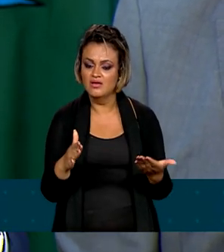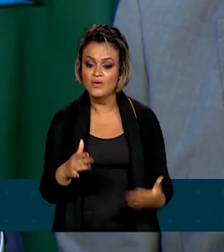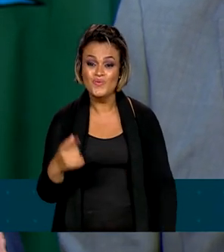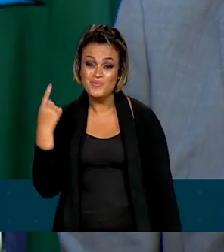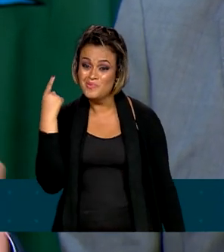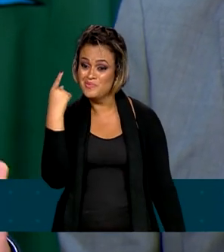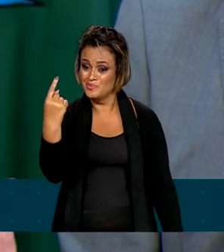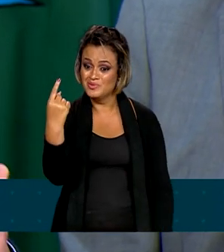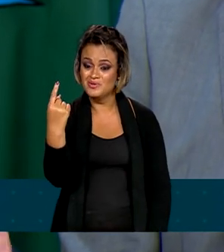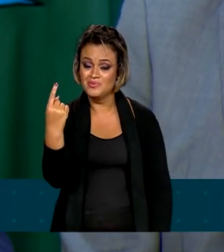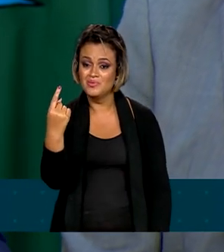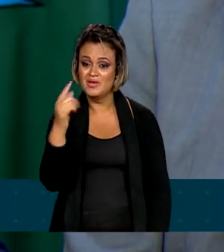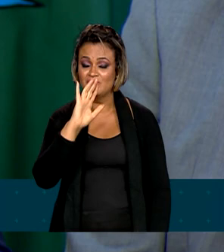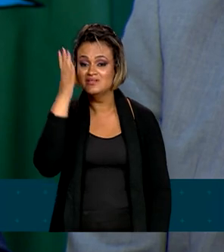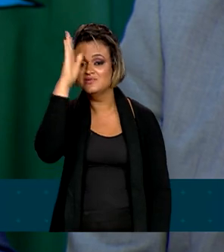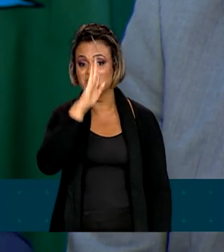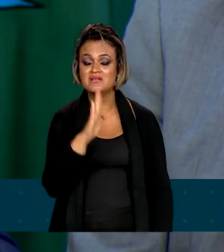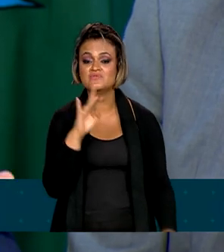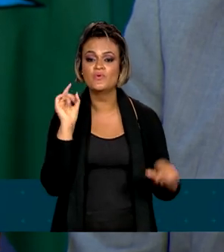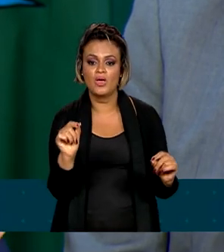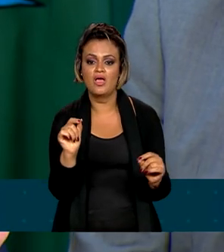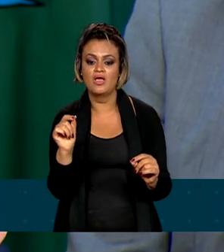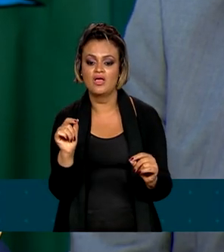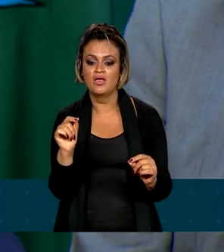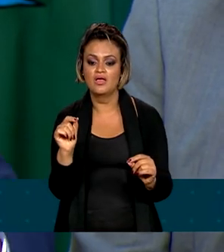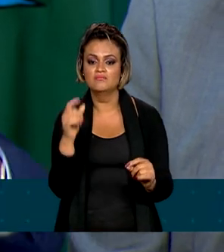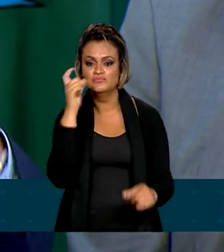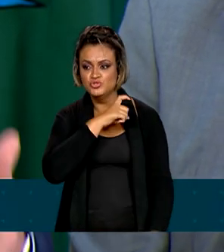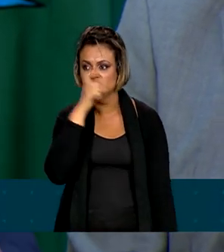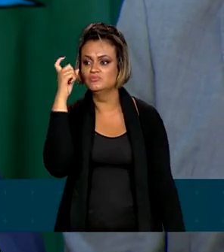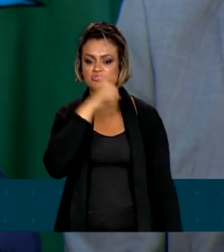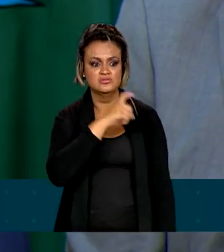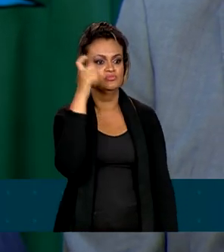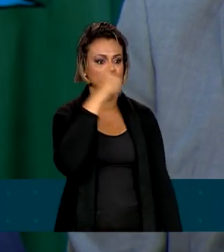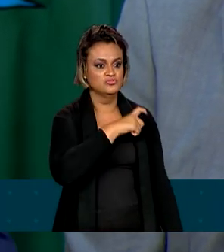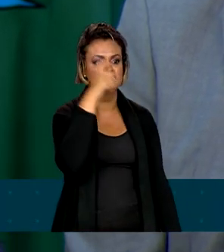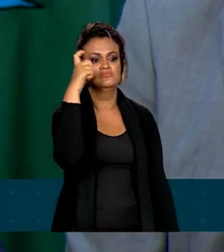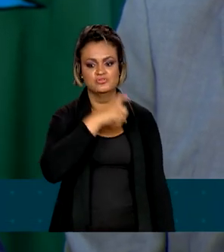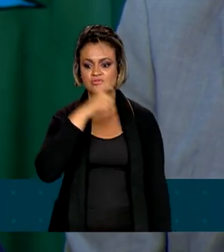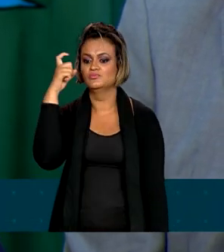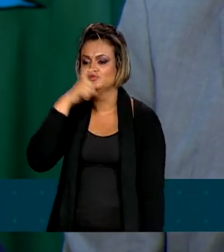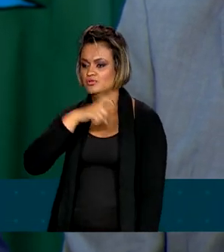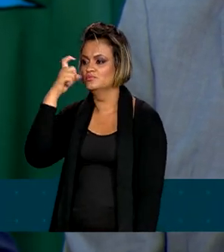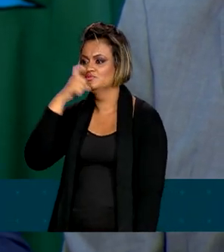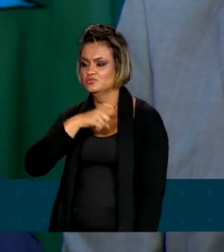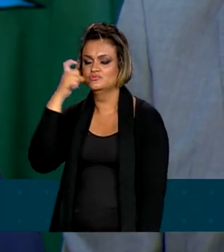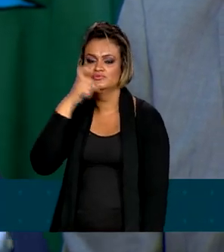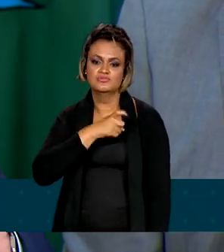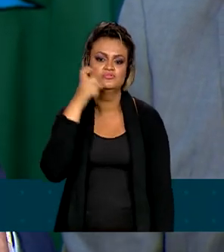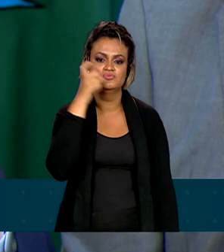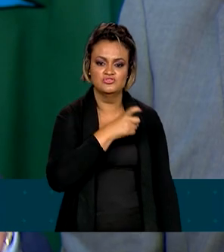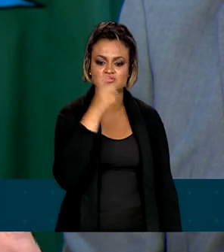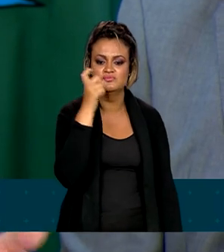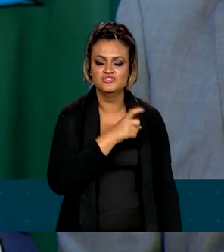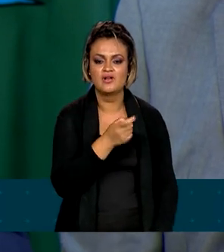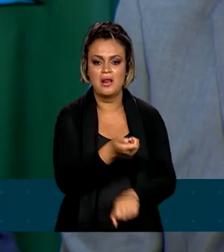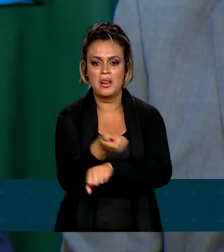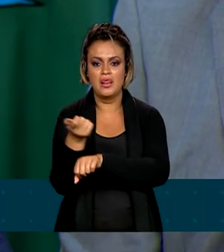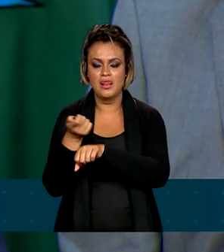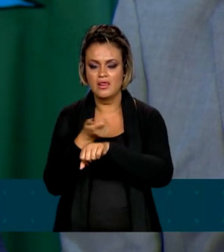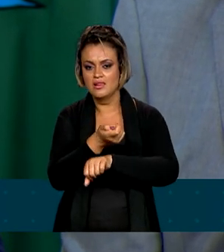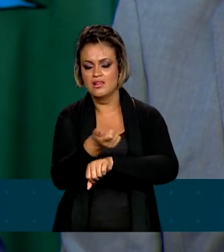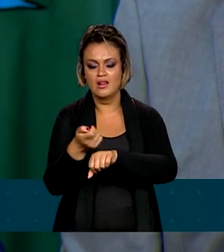que aconteceu nesse país foi a produção de mentiras, mentiras e mentiras, sabe? A produção de fake